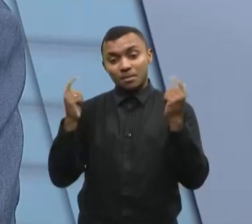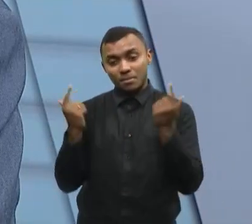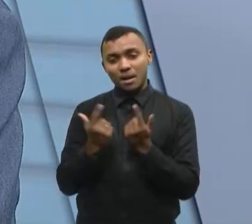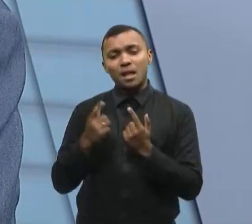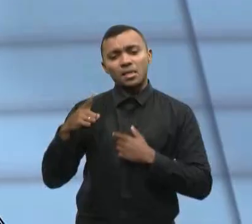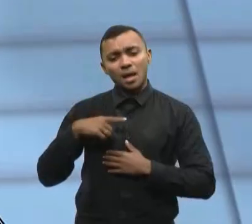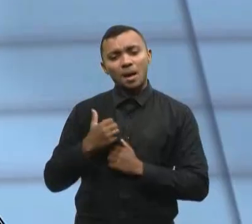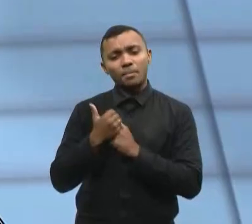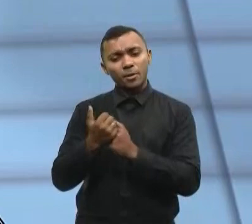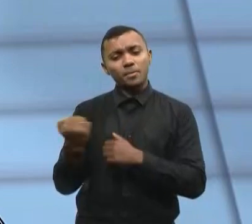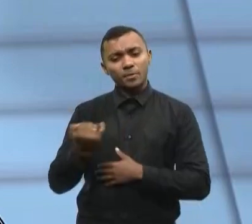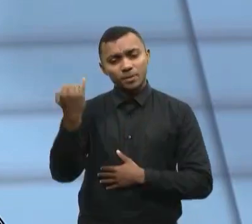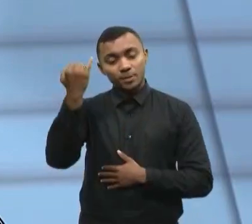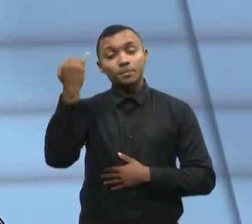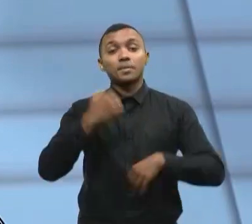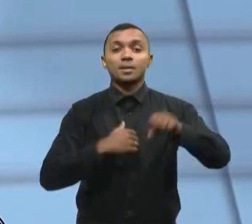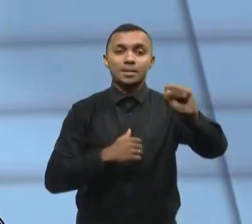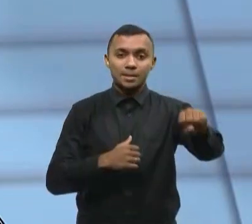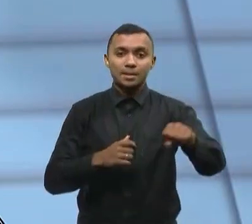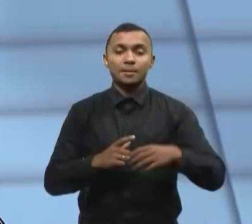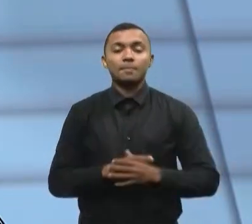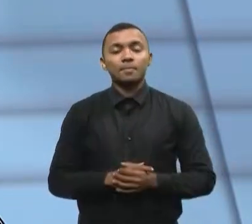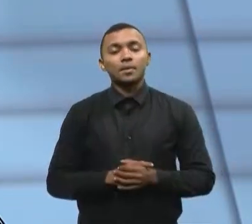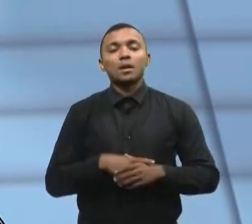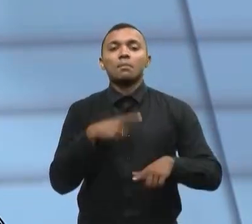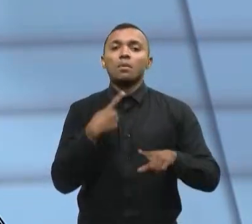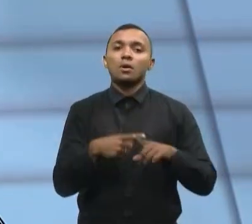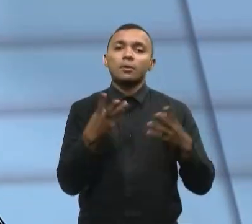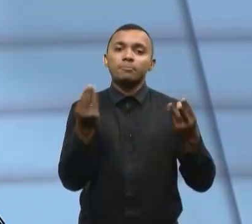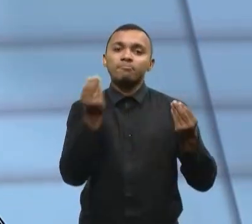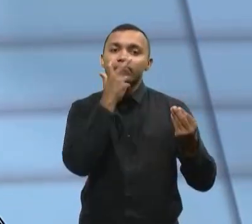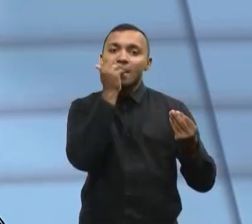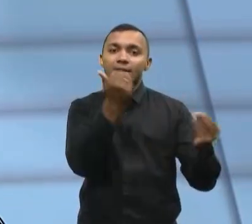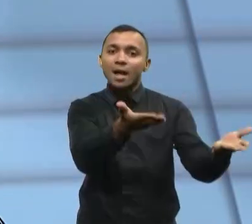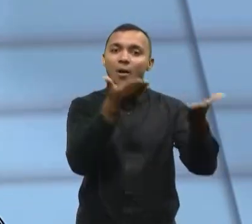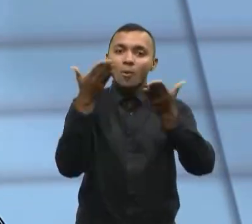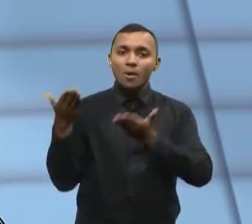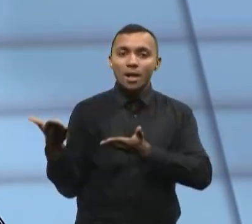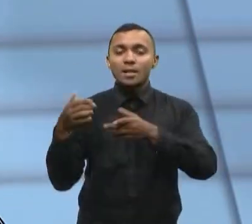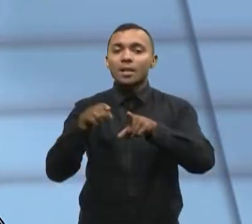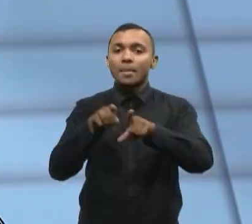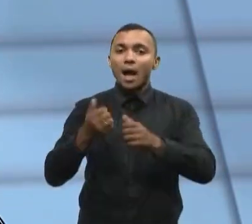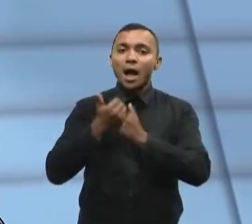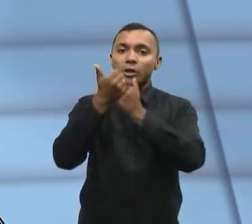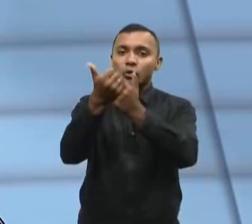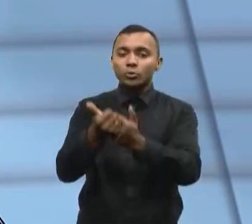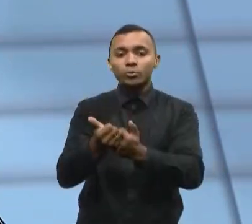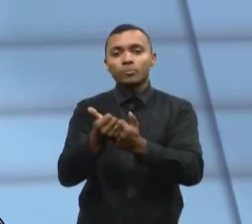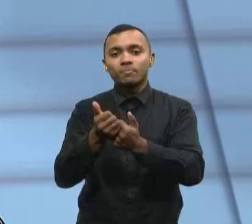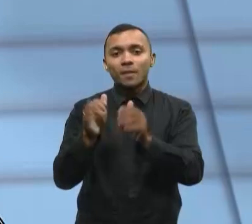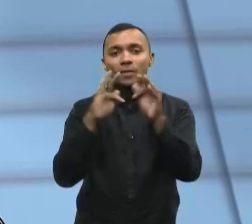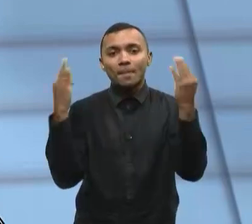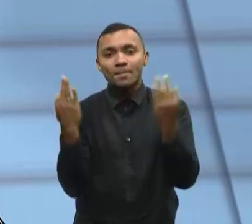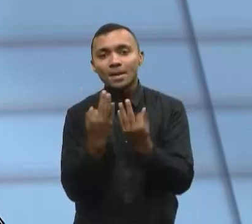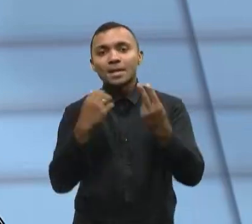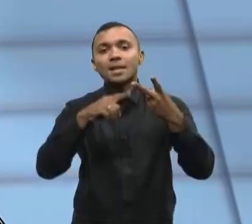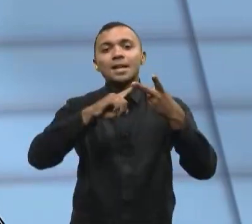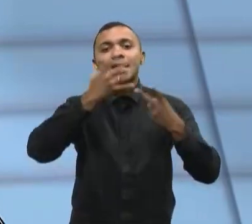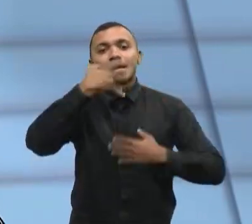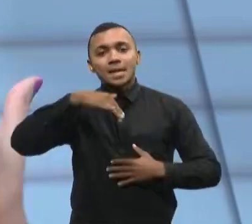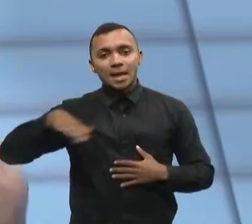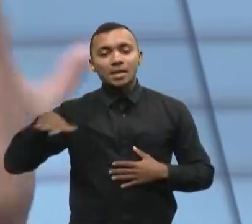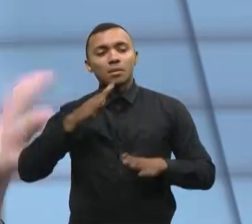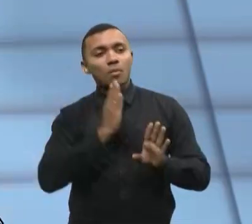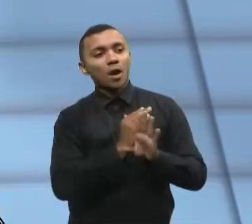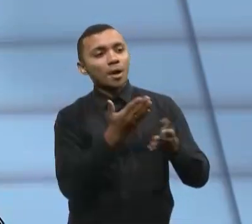né, nesse sentido. Demais, né? Demais, por acolher primeiro e dar suporte às famílias e às crianças para poderem